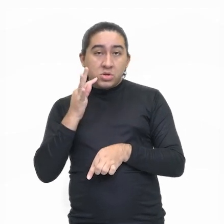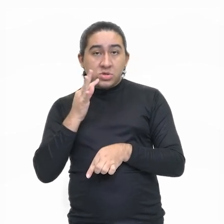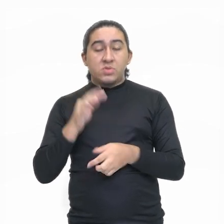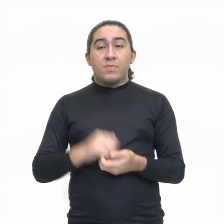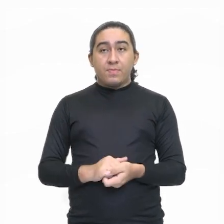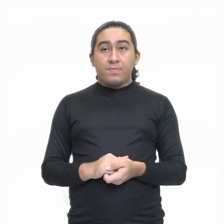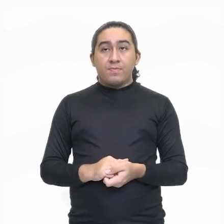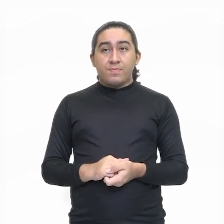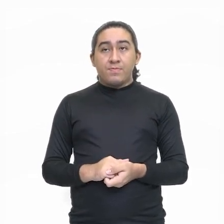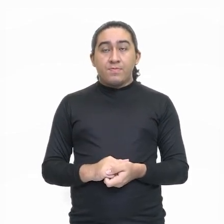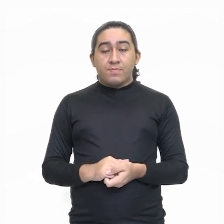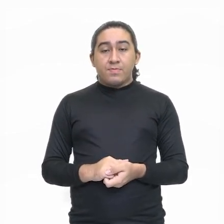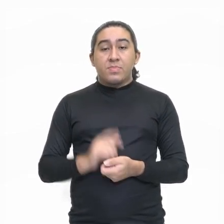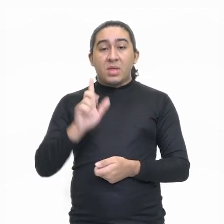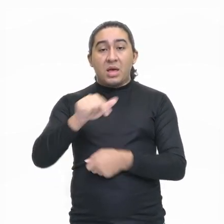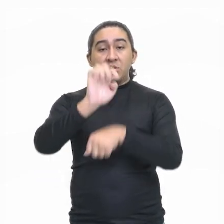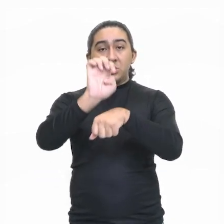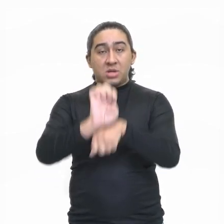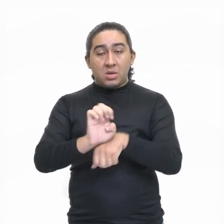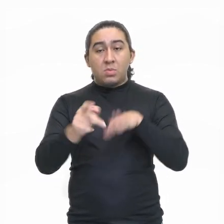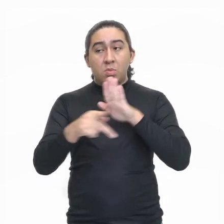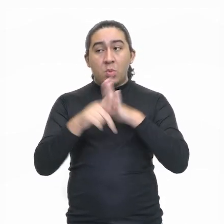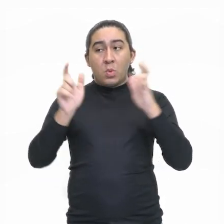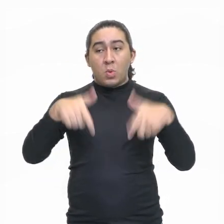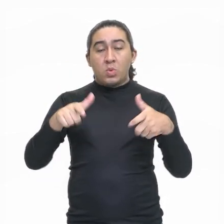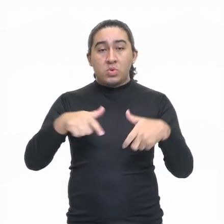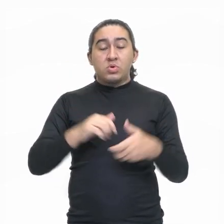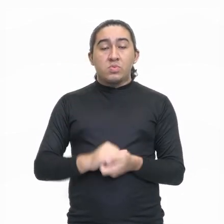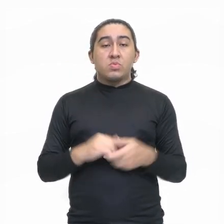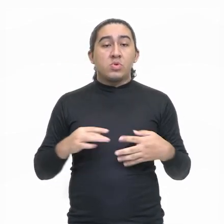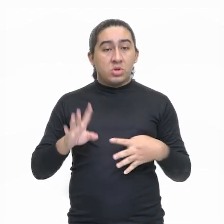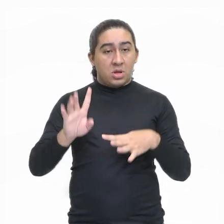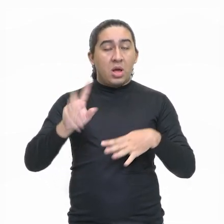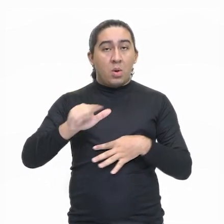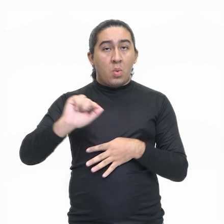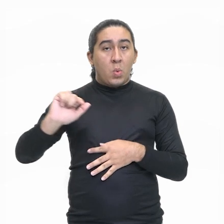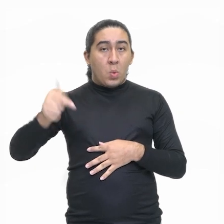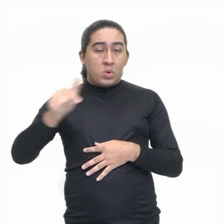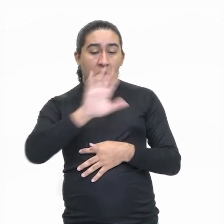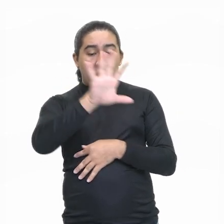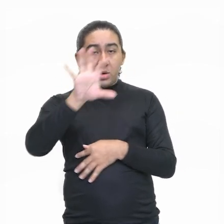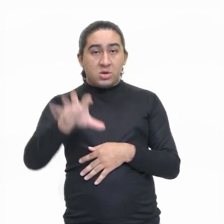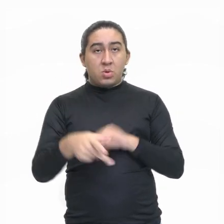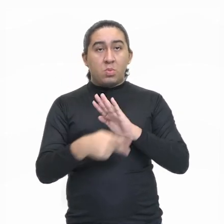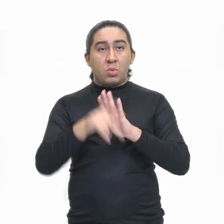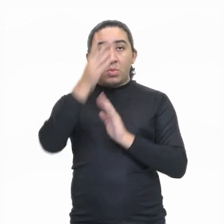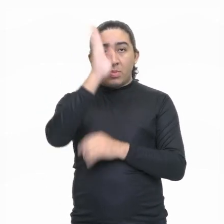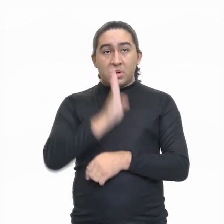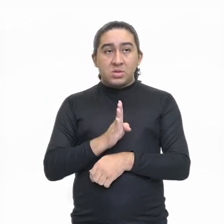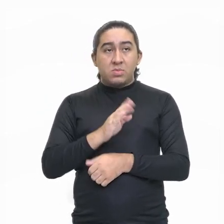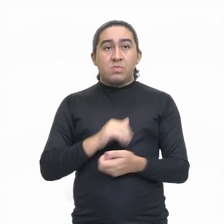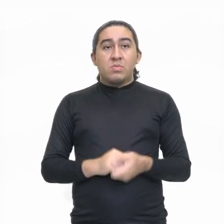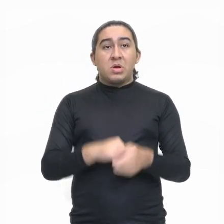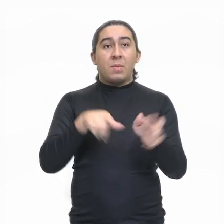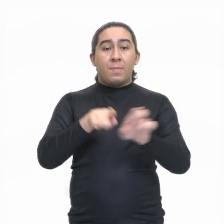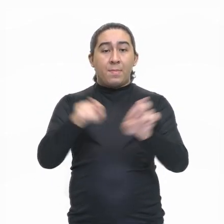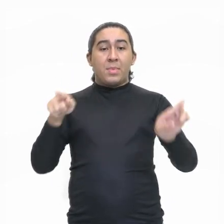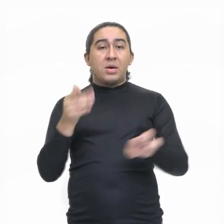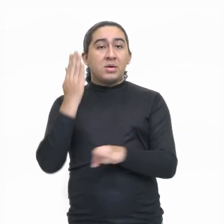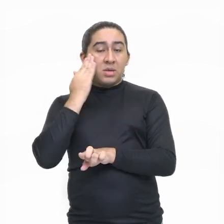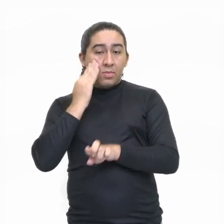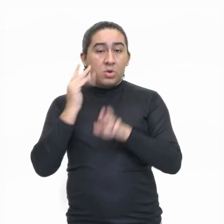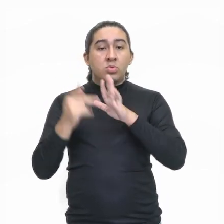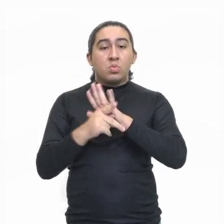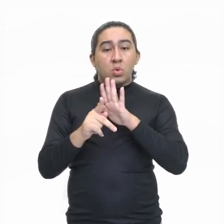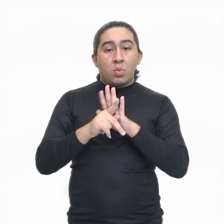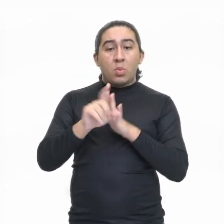Grosso. Estes são estados ali que compõem outra região do Brasil, né, outras regiões do Brasil, mas em termos de